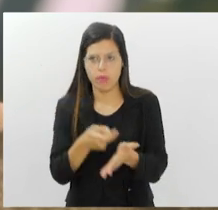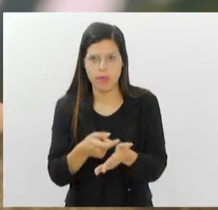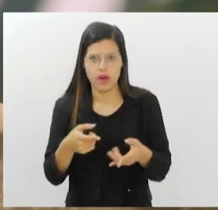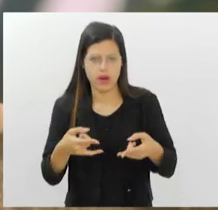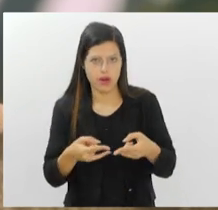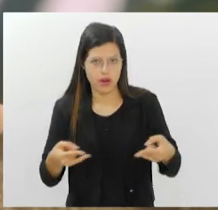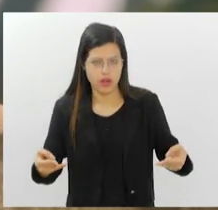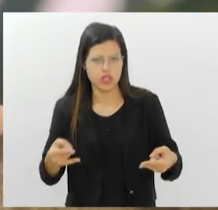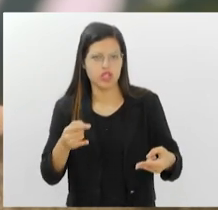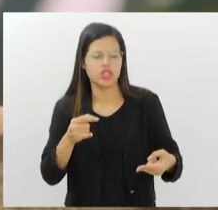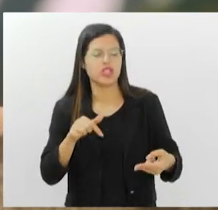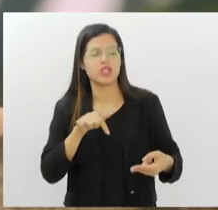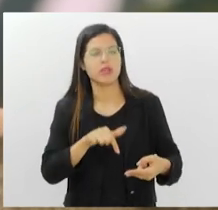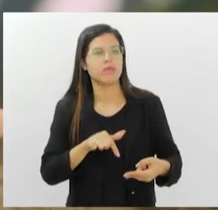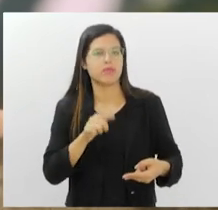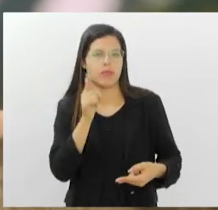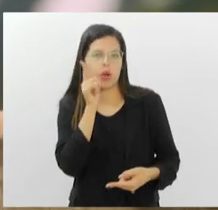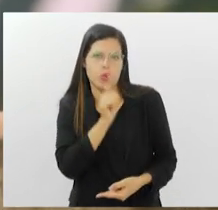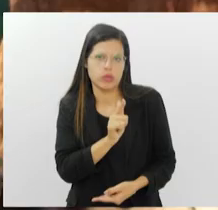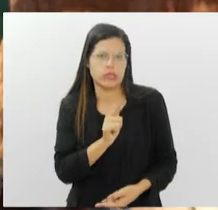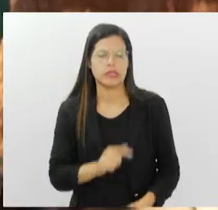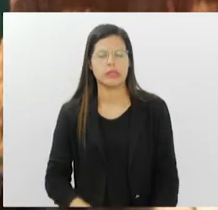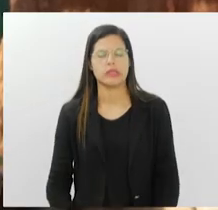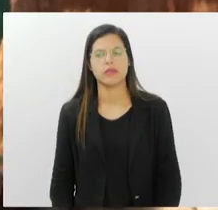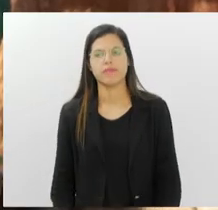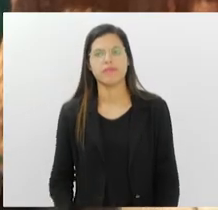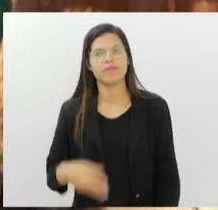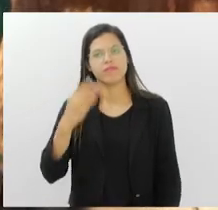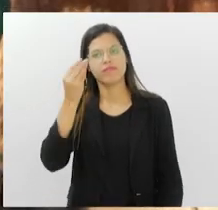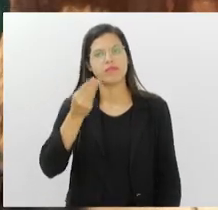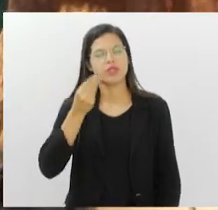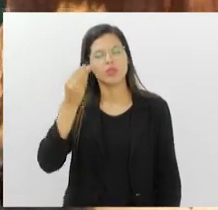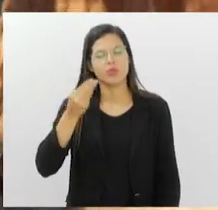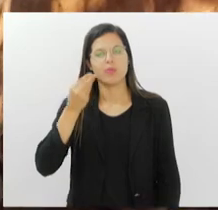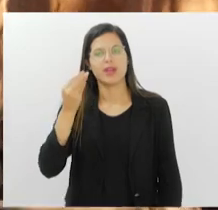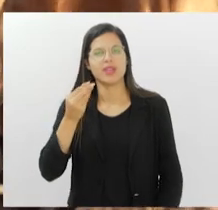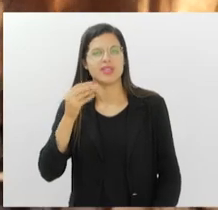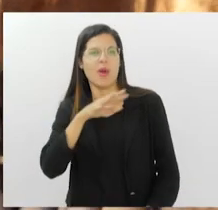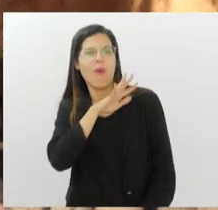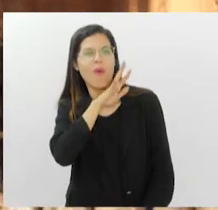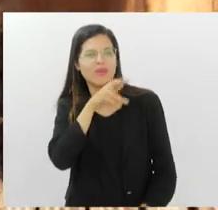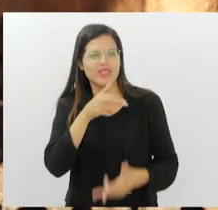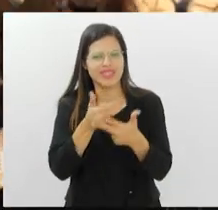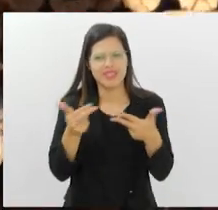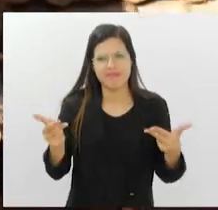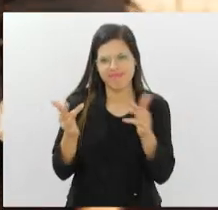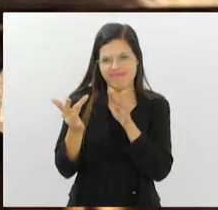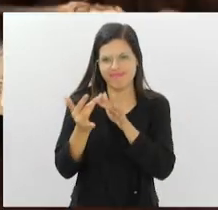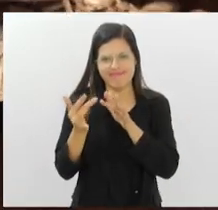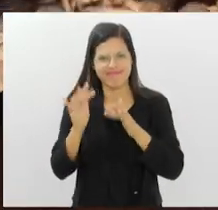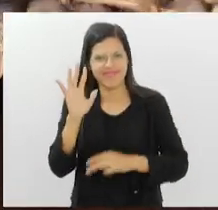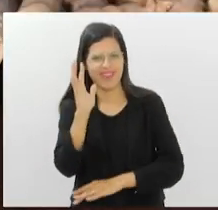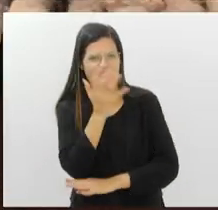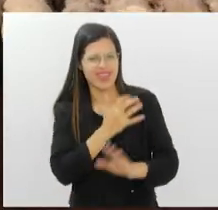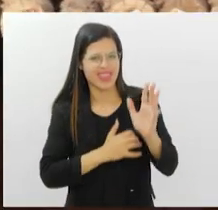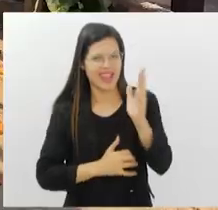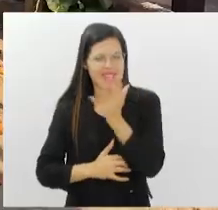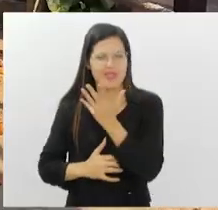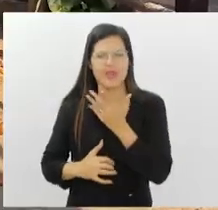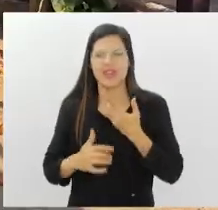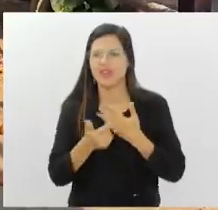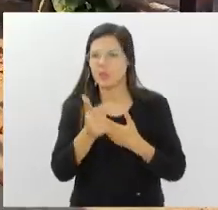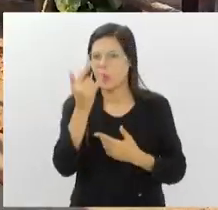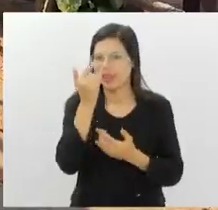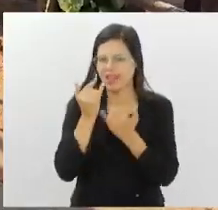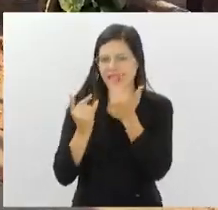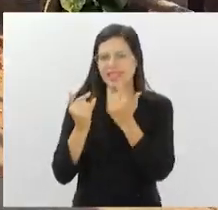inteira, para garantir o benefício. A experiência com os animais, o contato com a natureza e diversas atrações